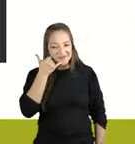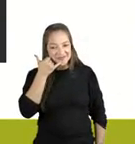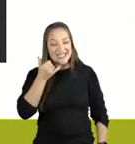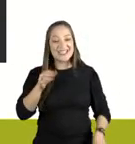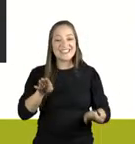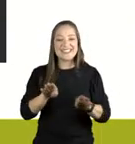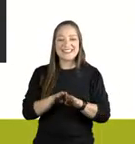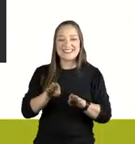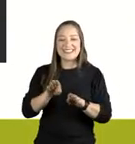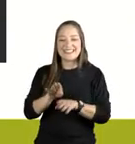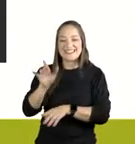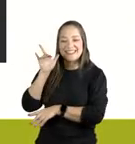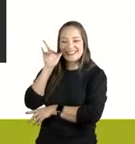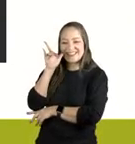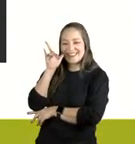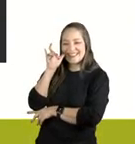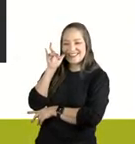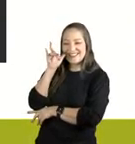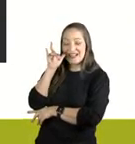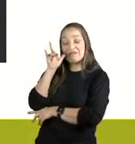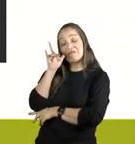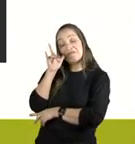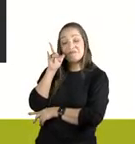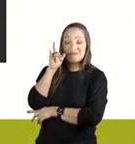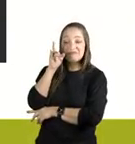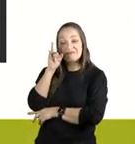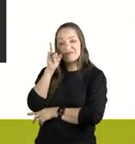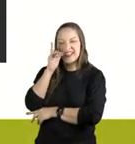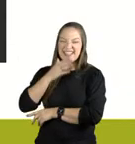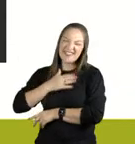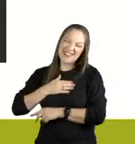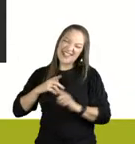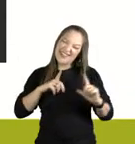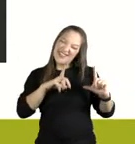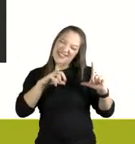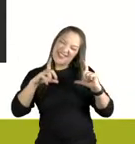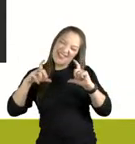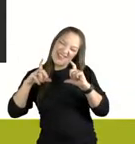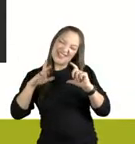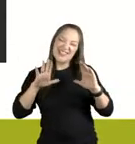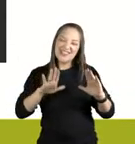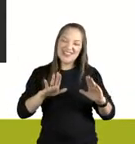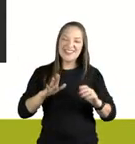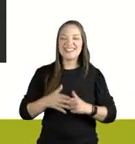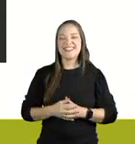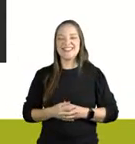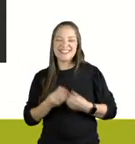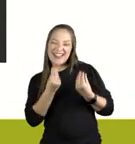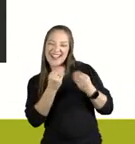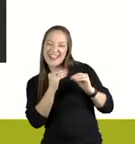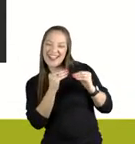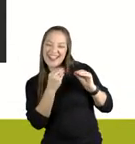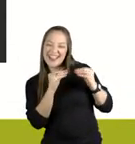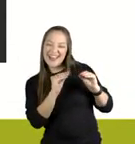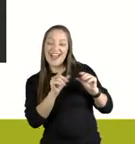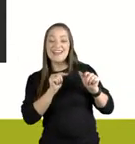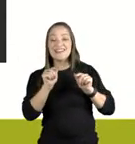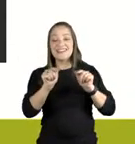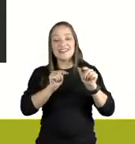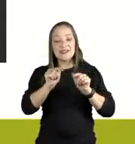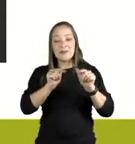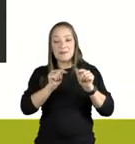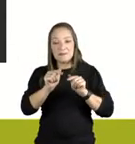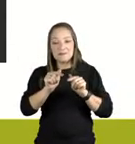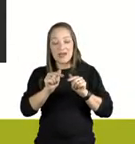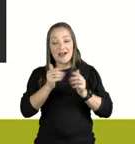Instagram, já uso mais para as minhas fotos, tá? Então, onde eu posto minhas fotos, onde eu trabalho